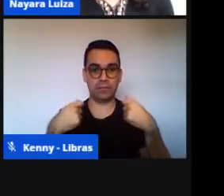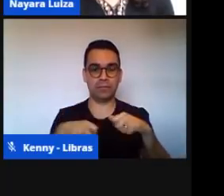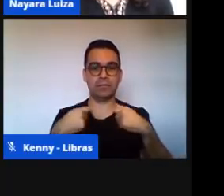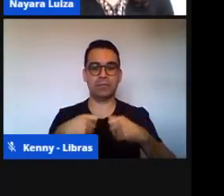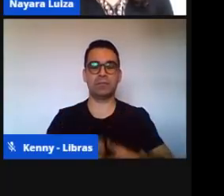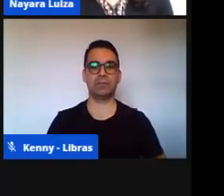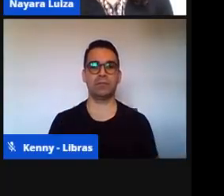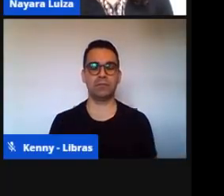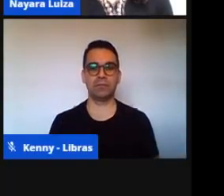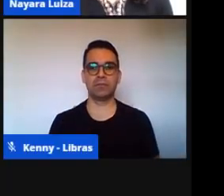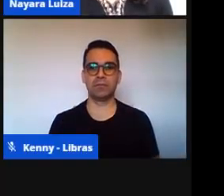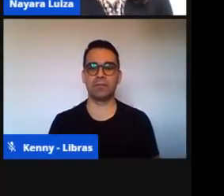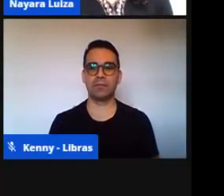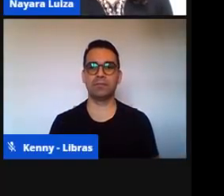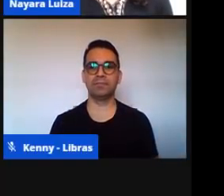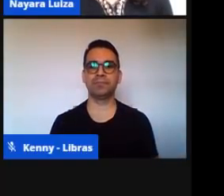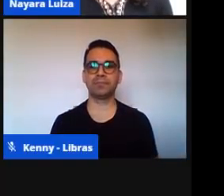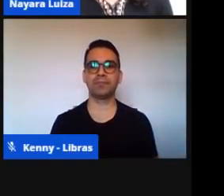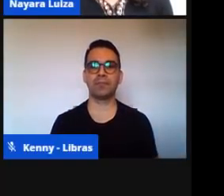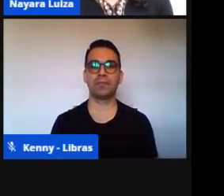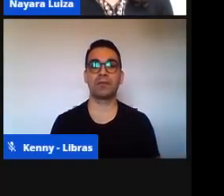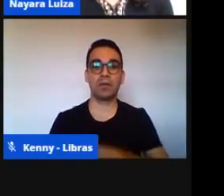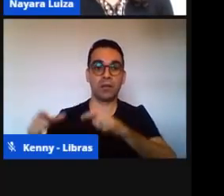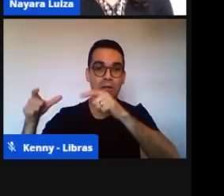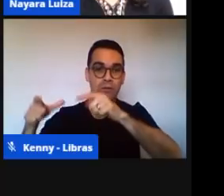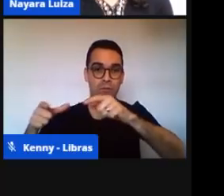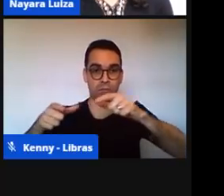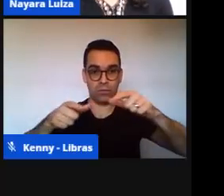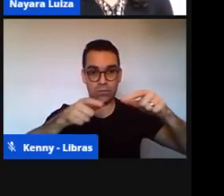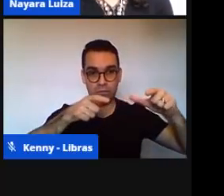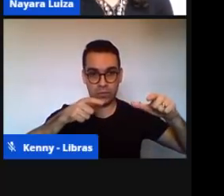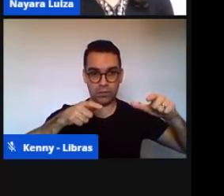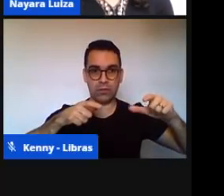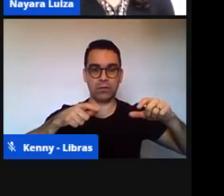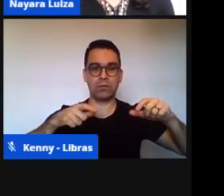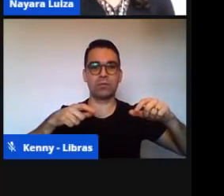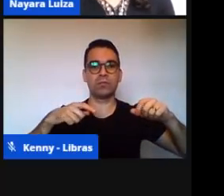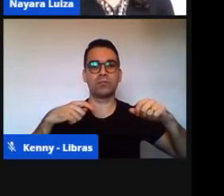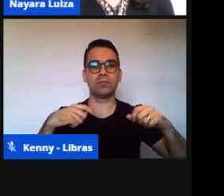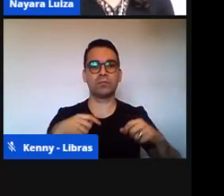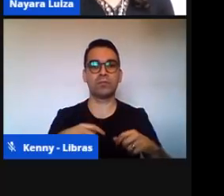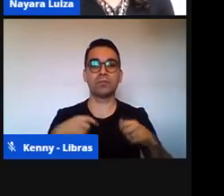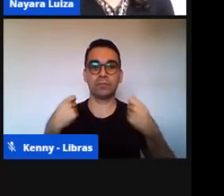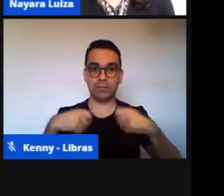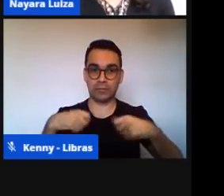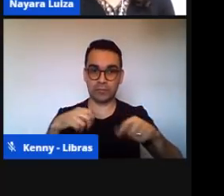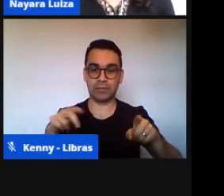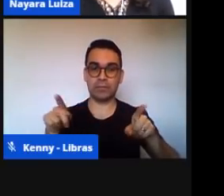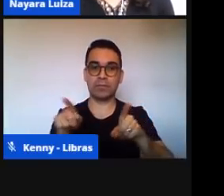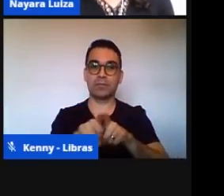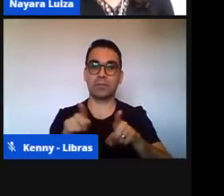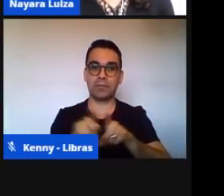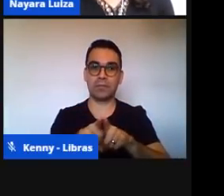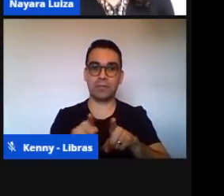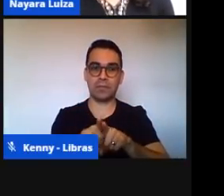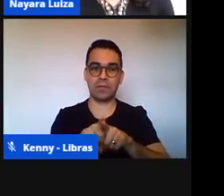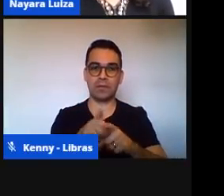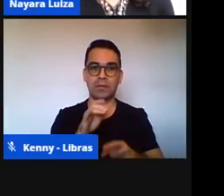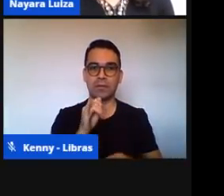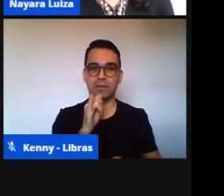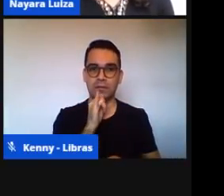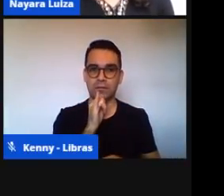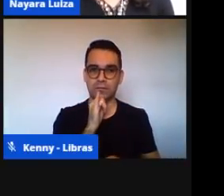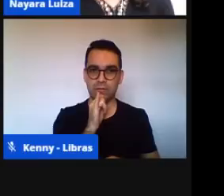essas áreas serem ventiladas, ficarem abertas, elas precisam ter proteção nas aberturas com as